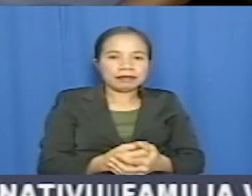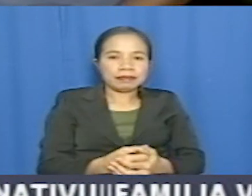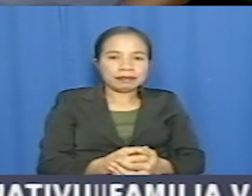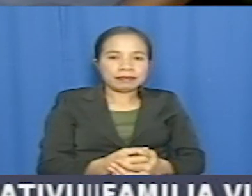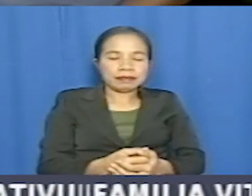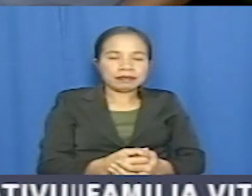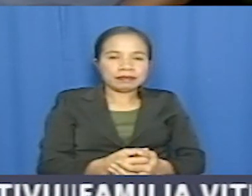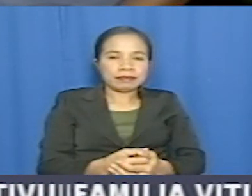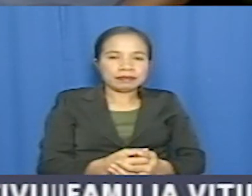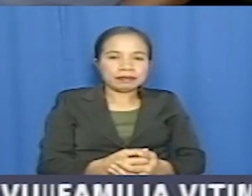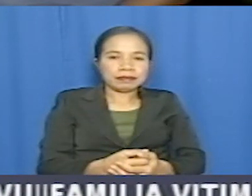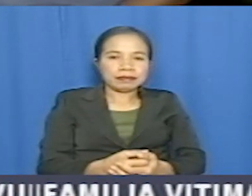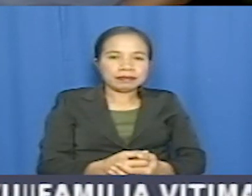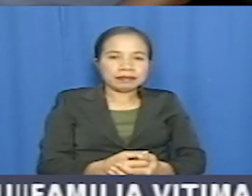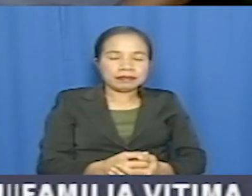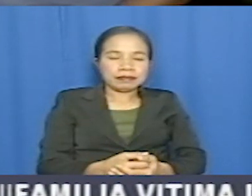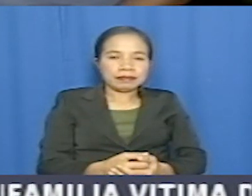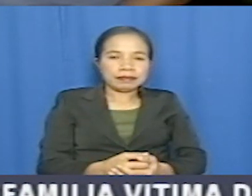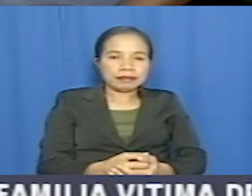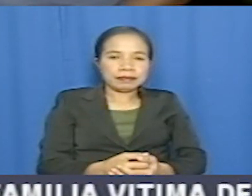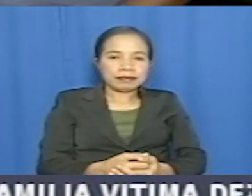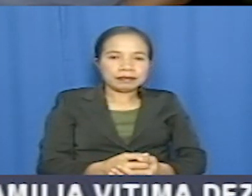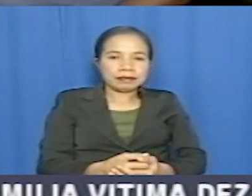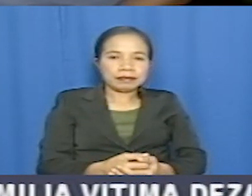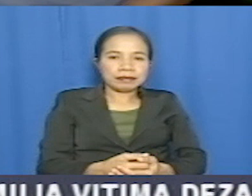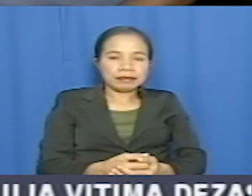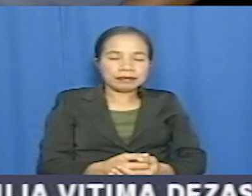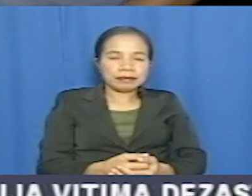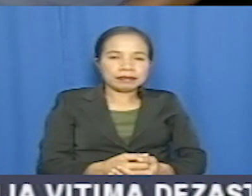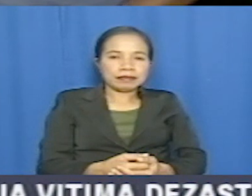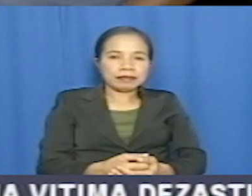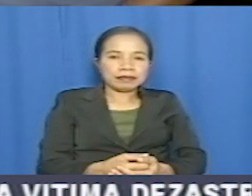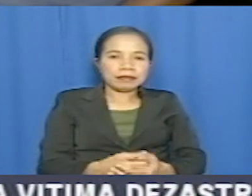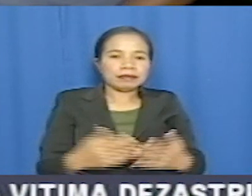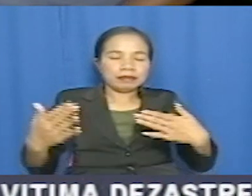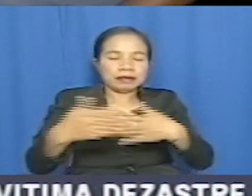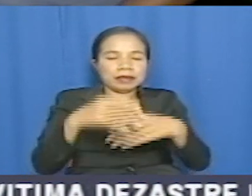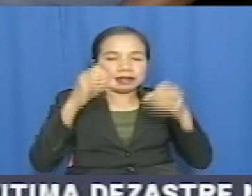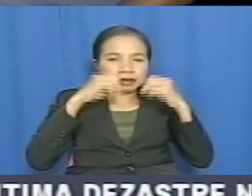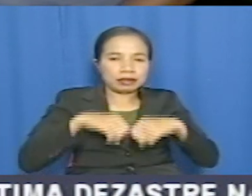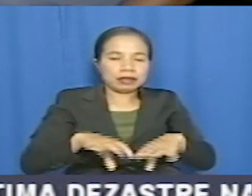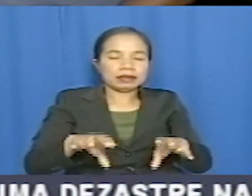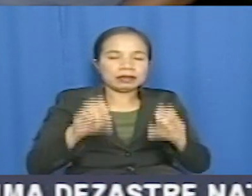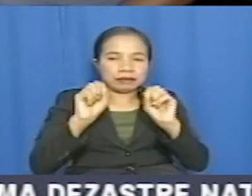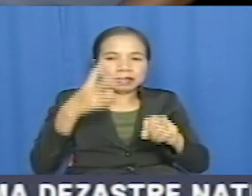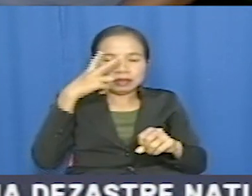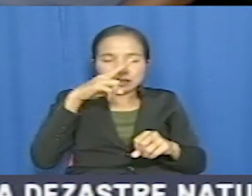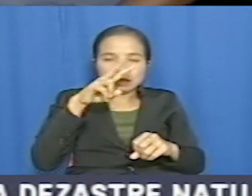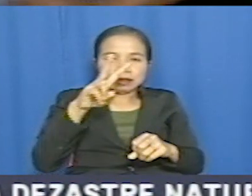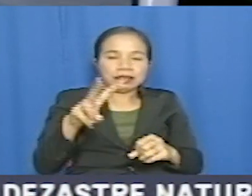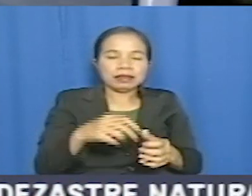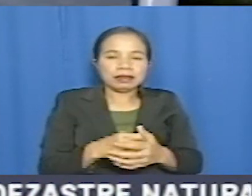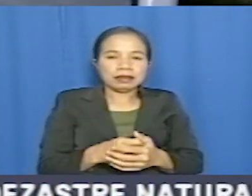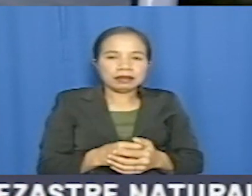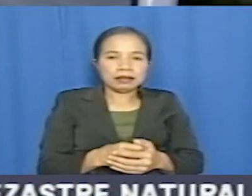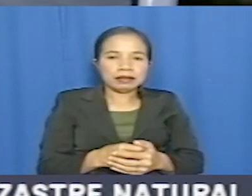matai fatin balong iha tasi ibong ne ba ne ita belare mina musu sirai okos mina